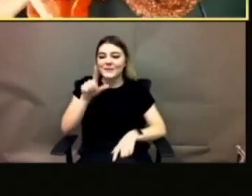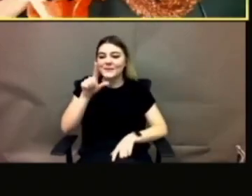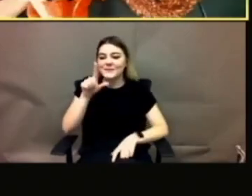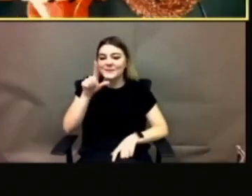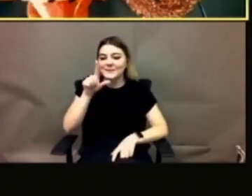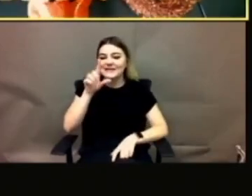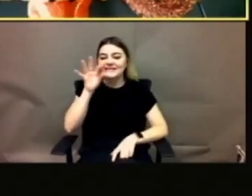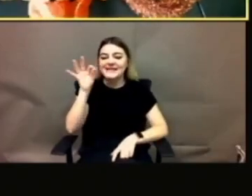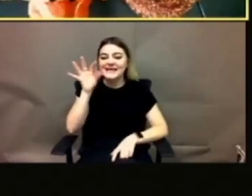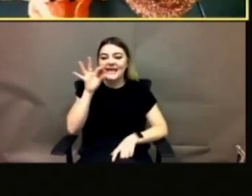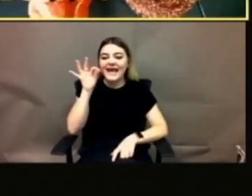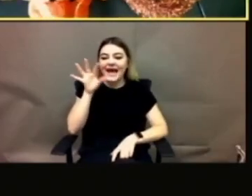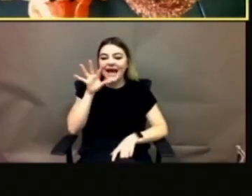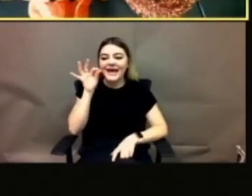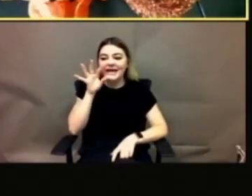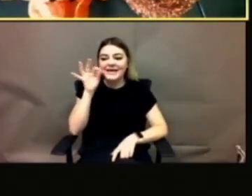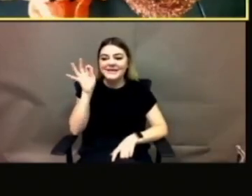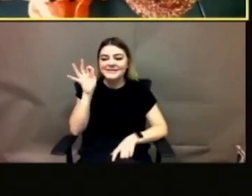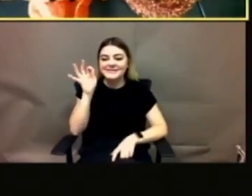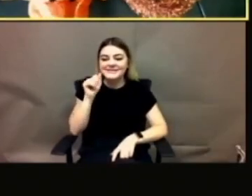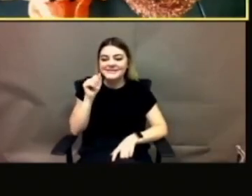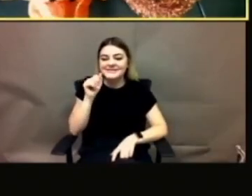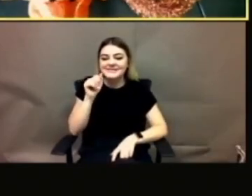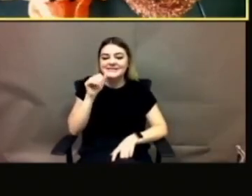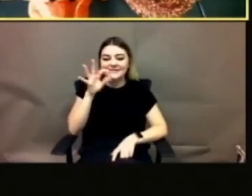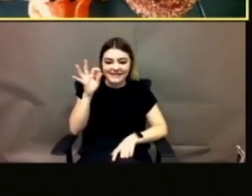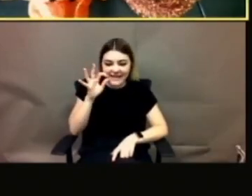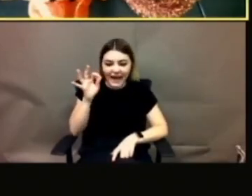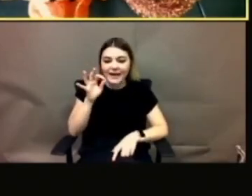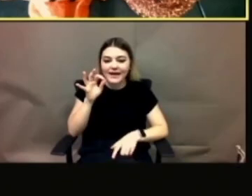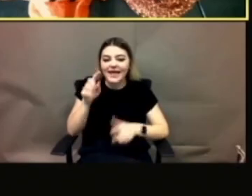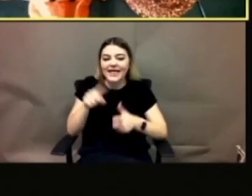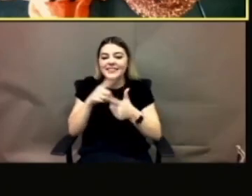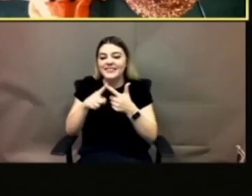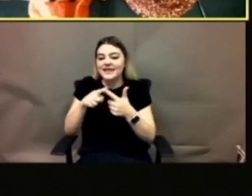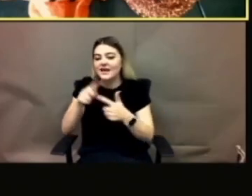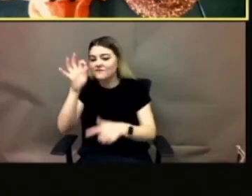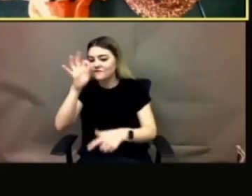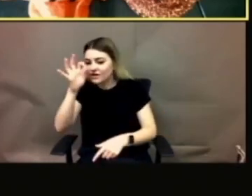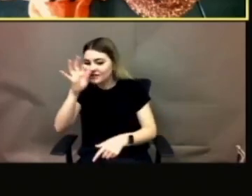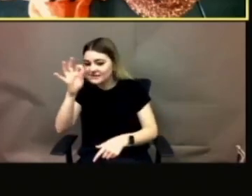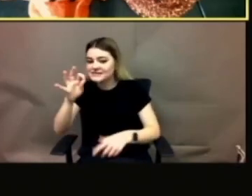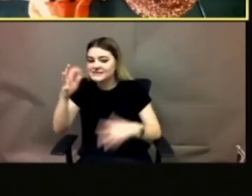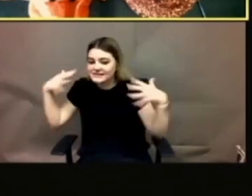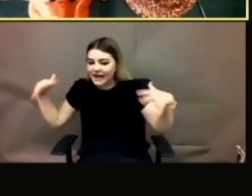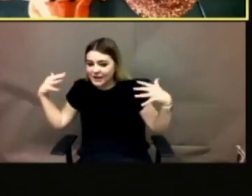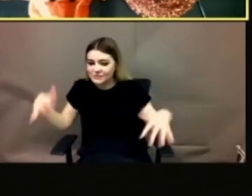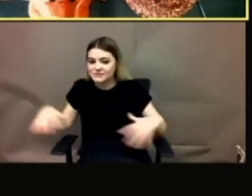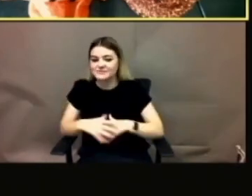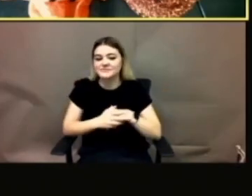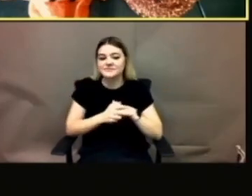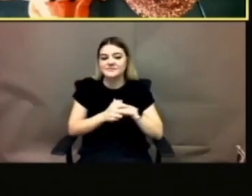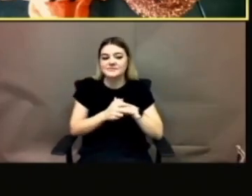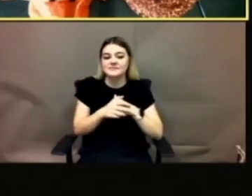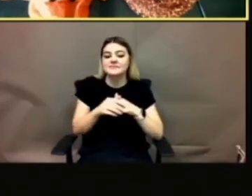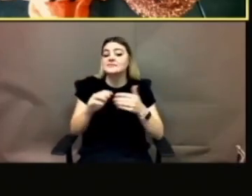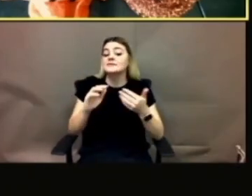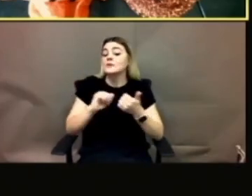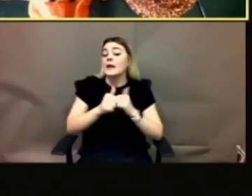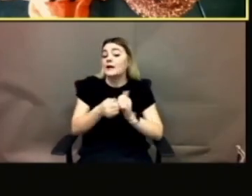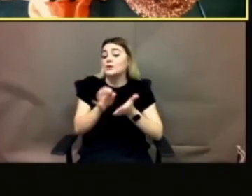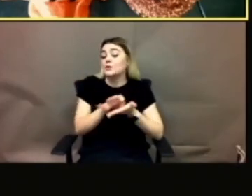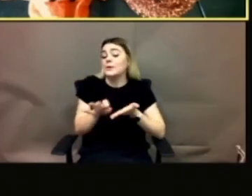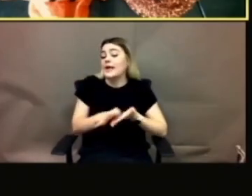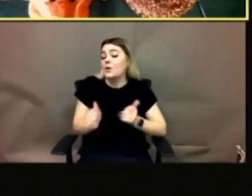também bater a raposinha na esponja e o Make Make está conectado ao Scratch. Mas como é que a gente